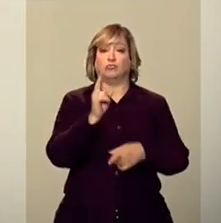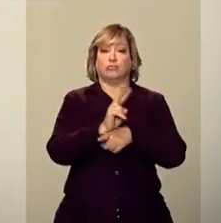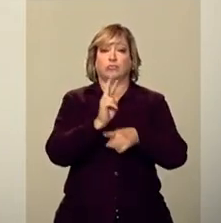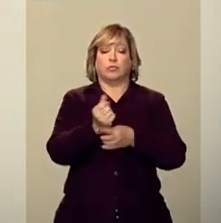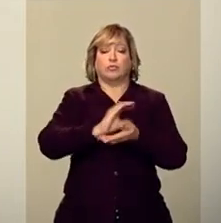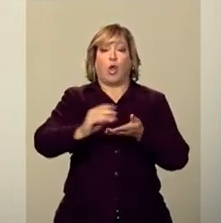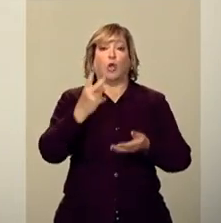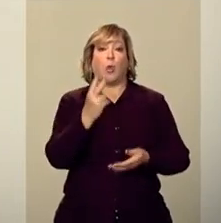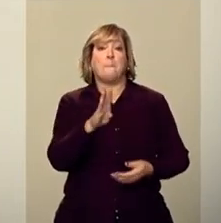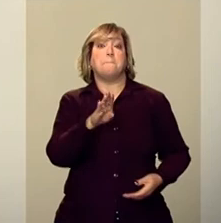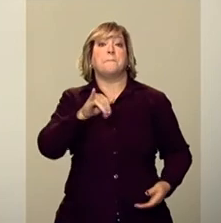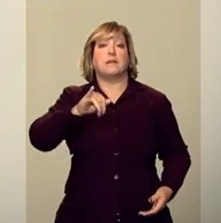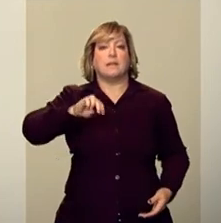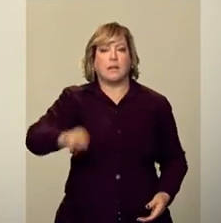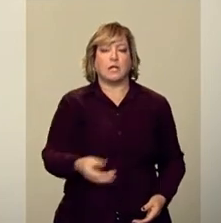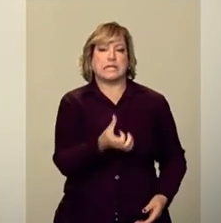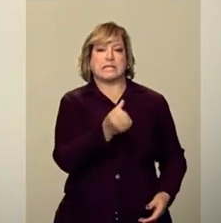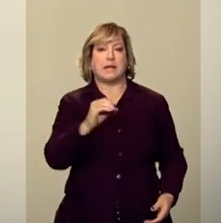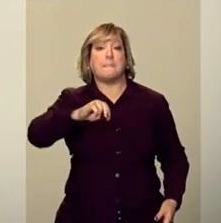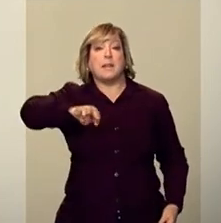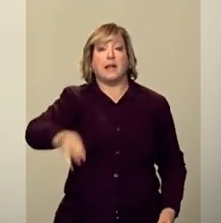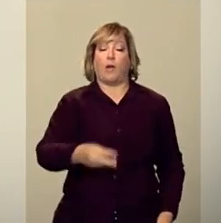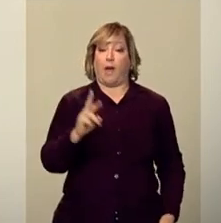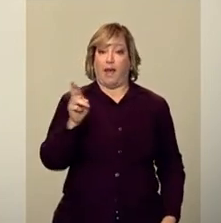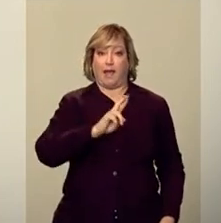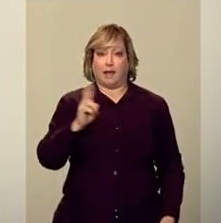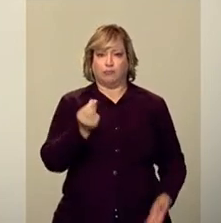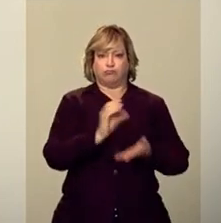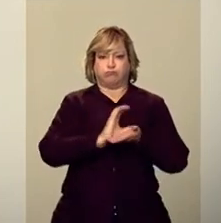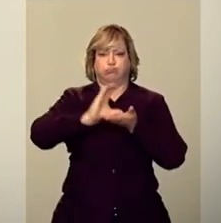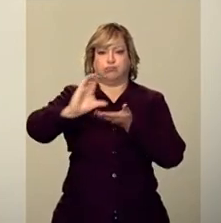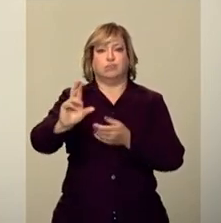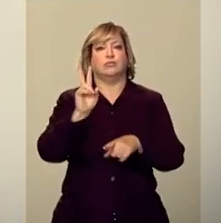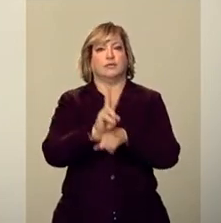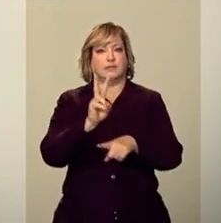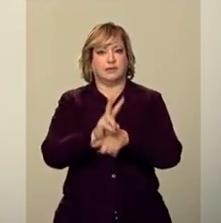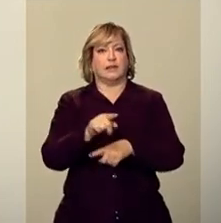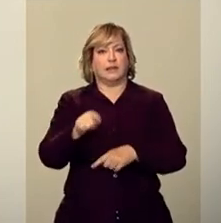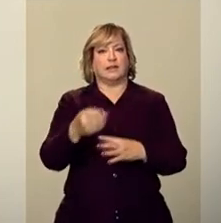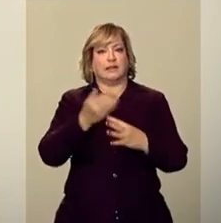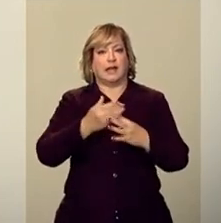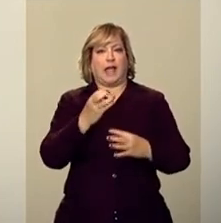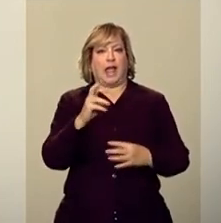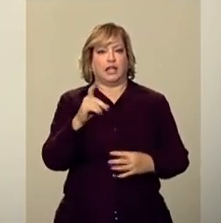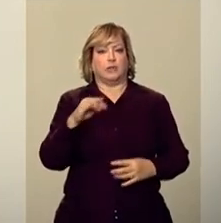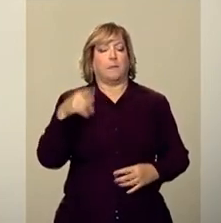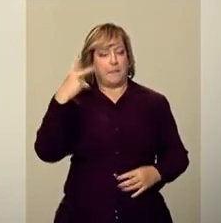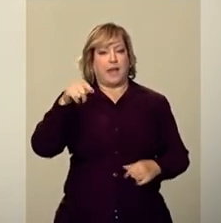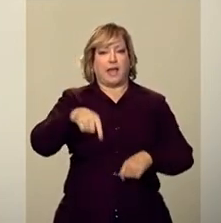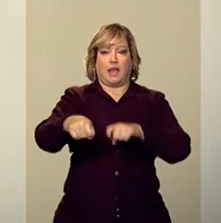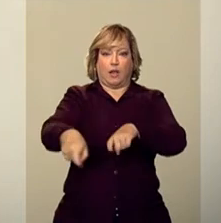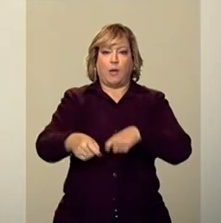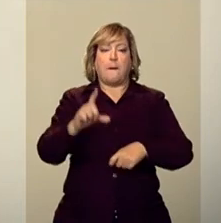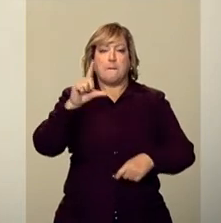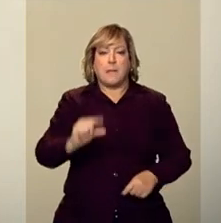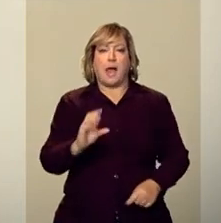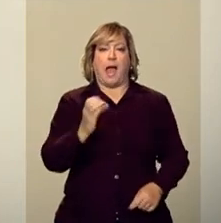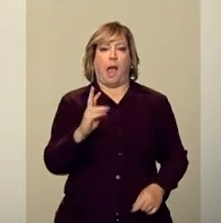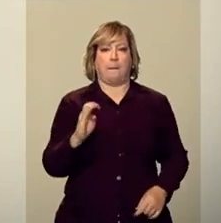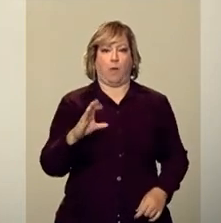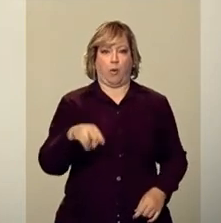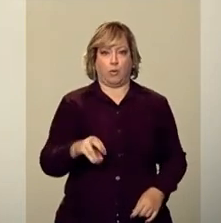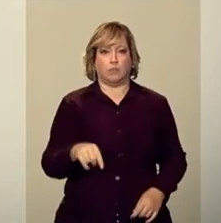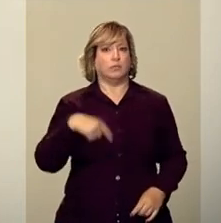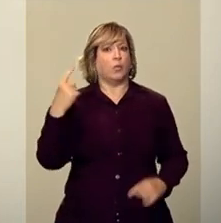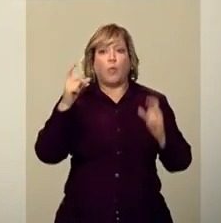2 bilhões e 600 milhões de reais para a linha de crédito da Agricultura de Baixo Carbono a procura foi tão